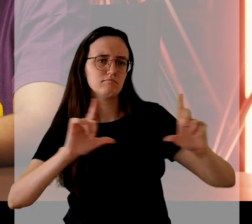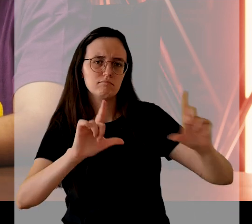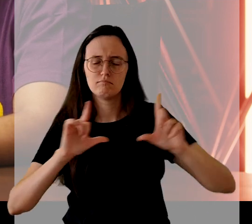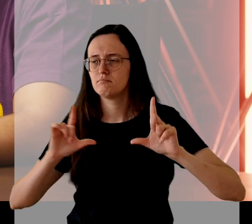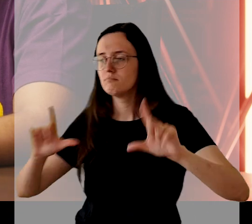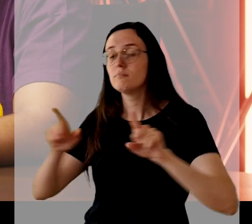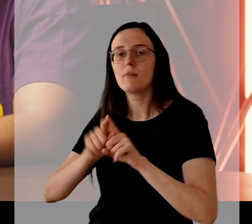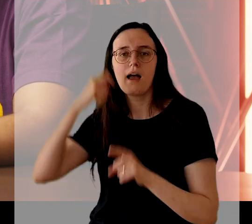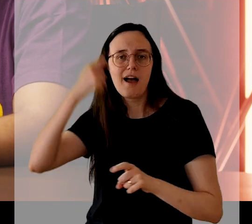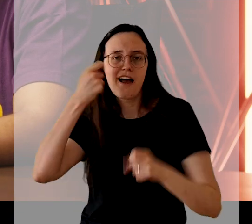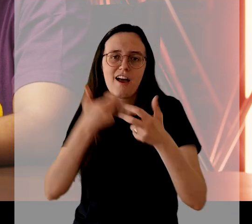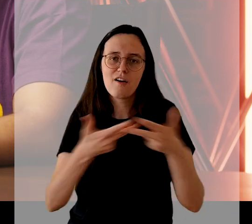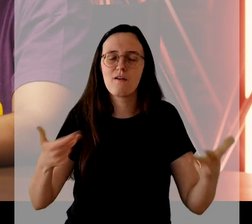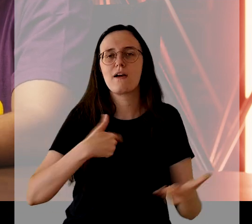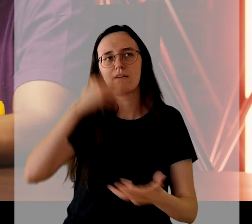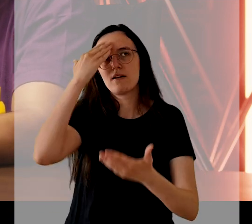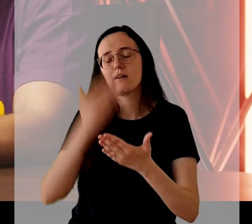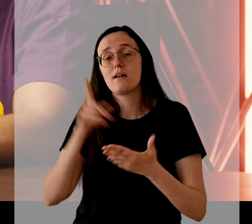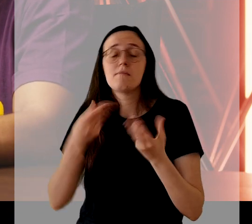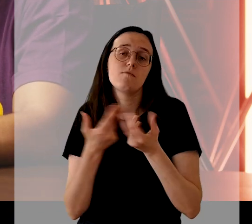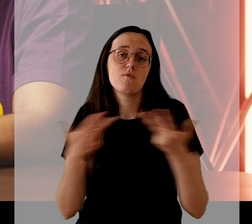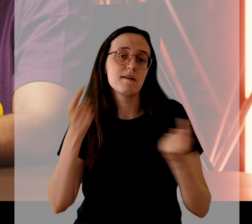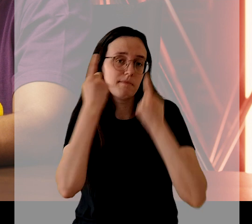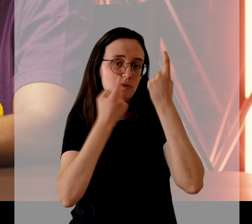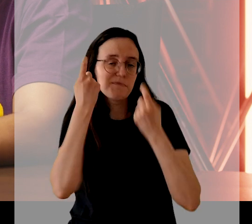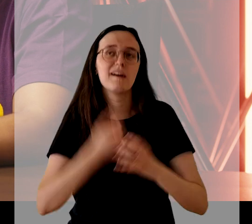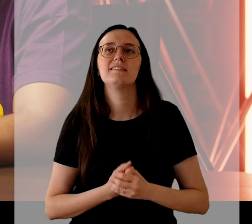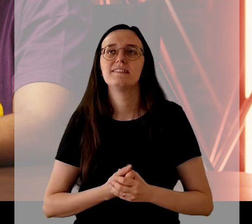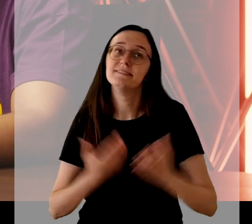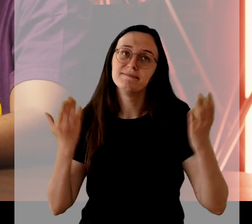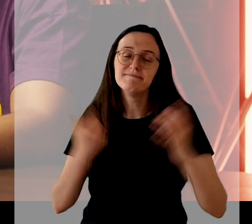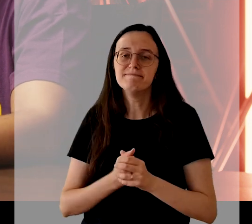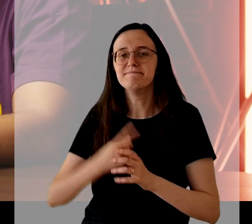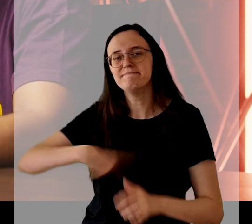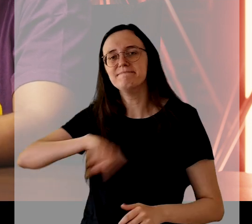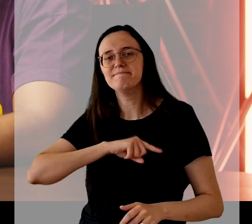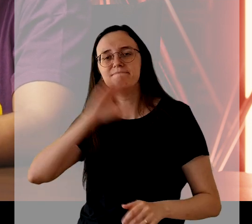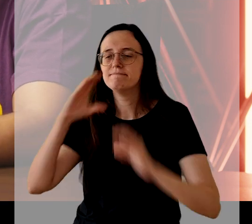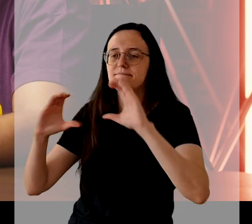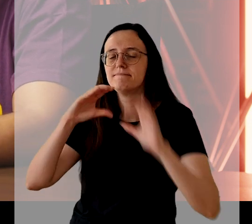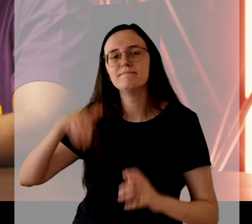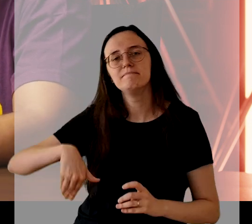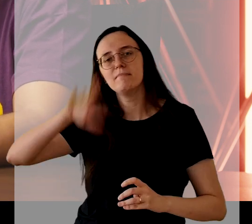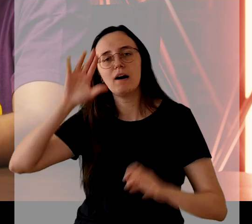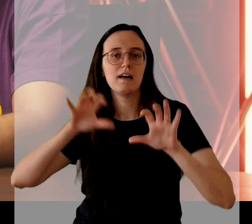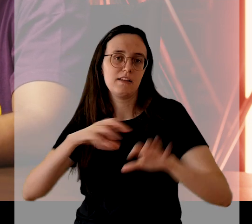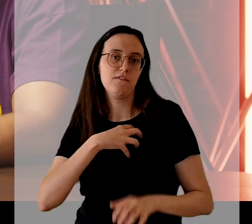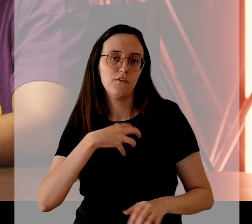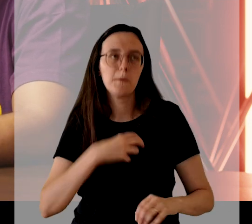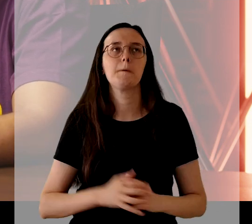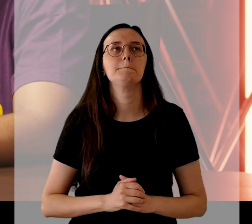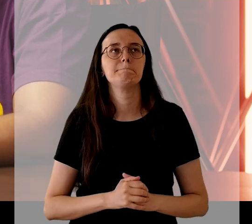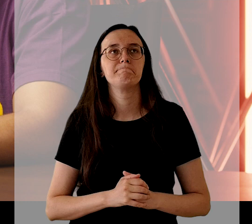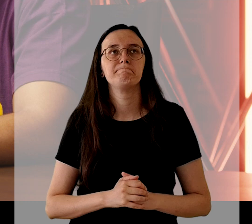fotografia e na direção de atores, né? Eu acho que já é coisa demais para se preocupar. Então, a gente acaba se comunicando mais com a assistente